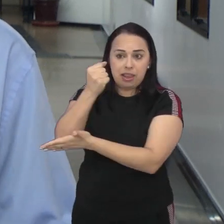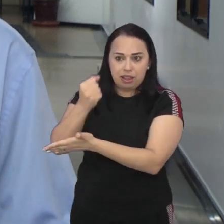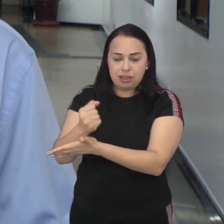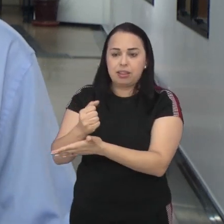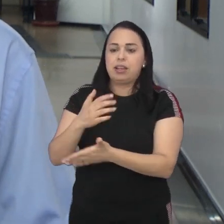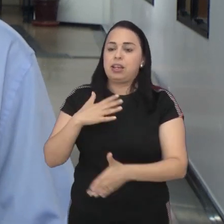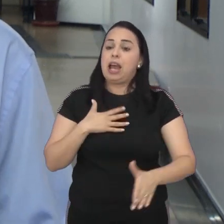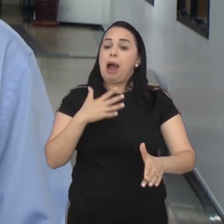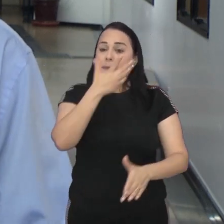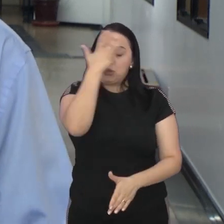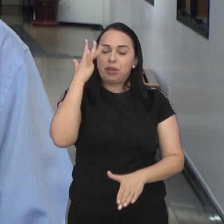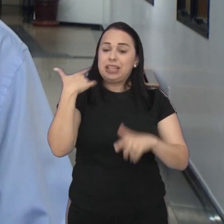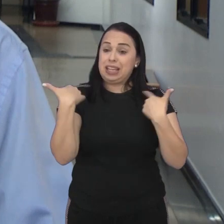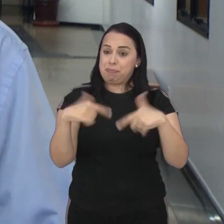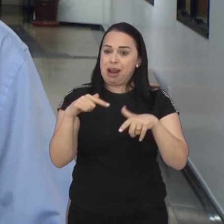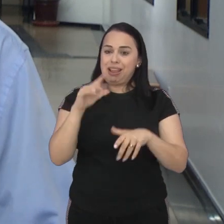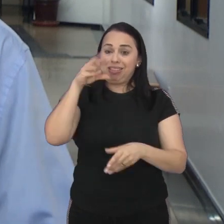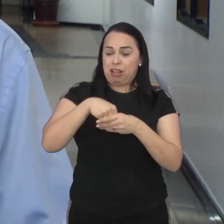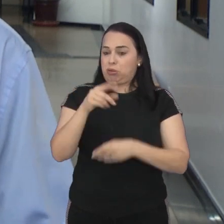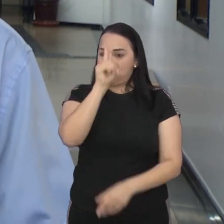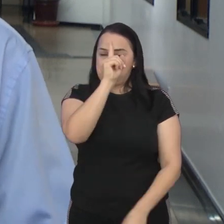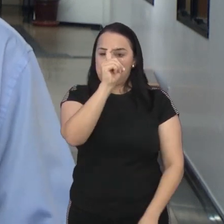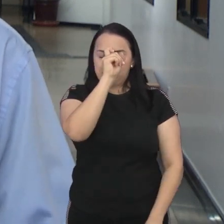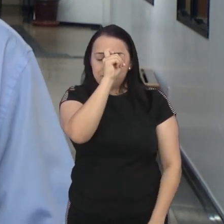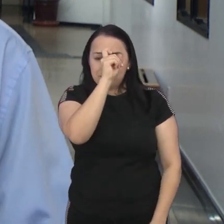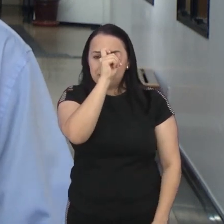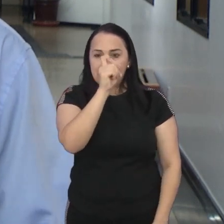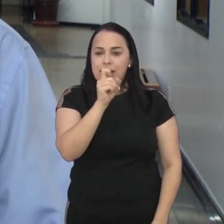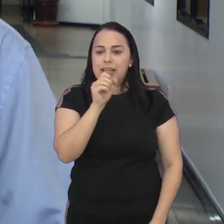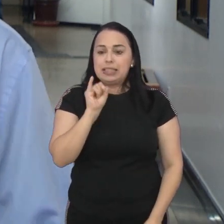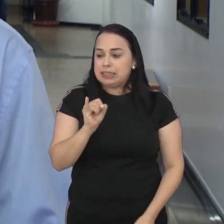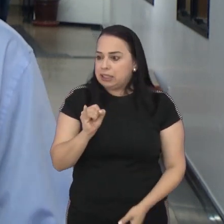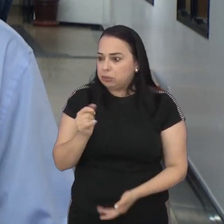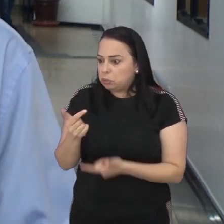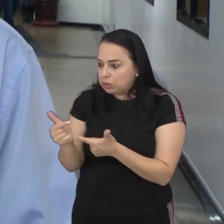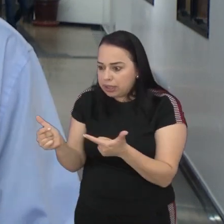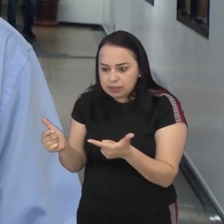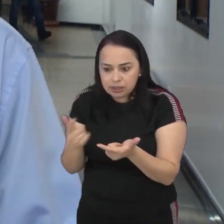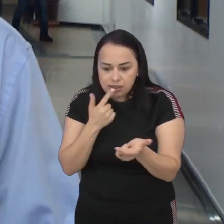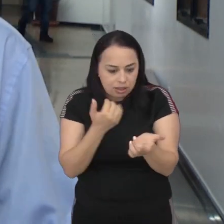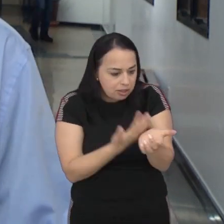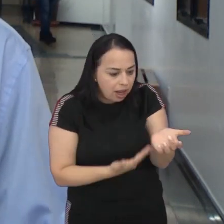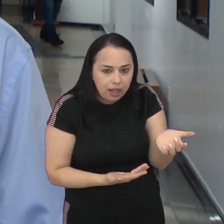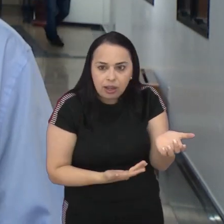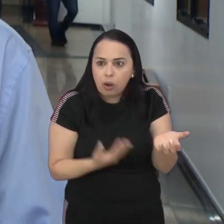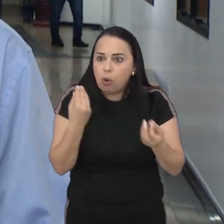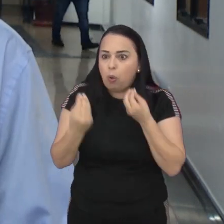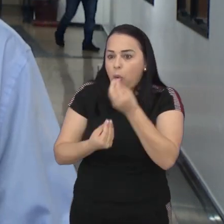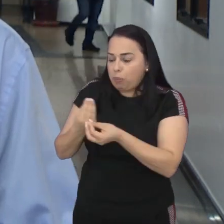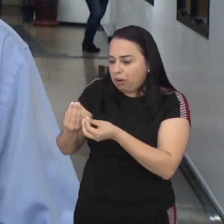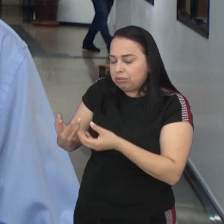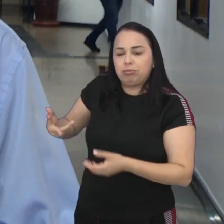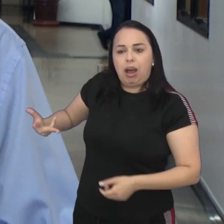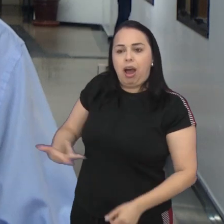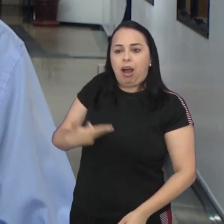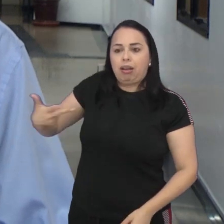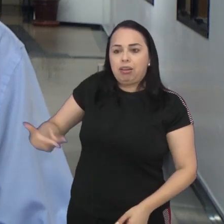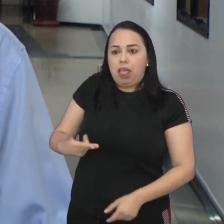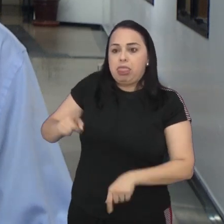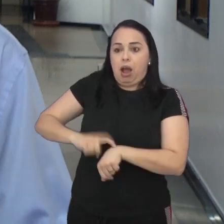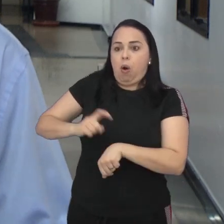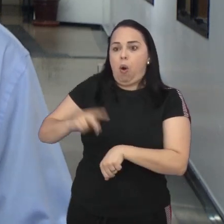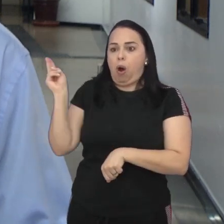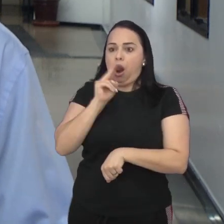na ponta, nos hospitais, vê a importância de se não faltar sangue para não atrasar uma cirurgia,